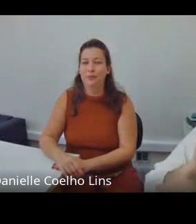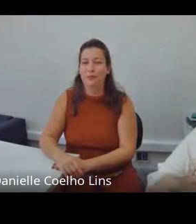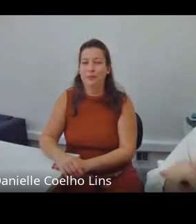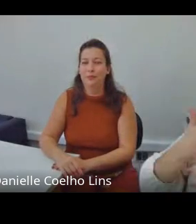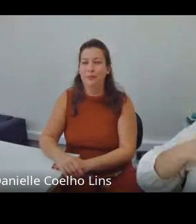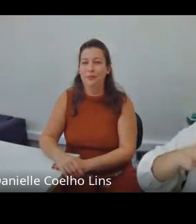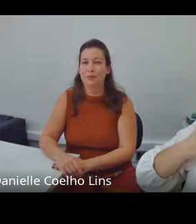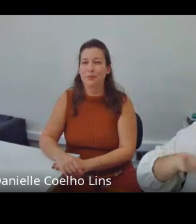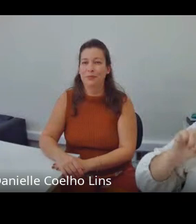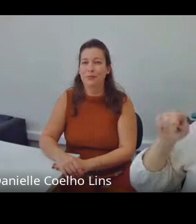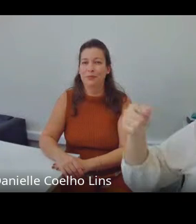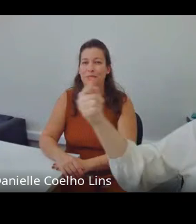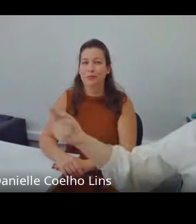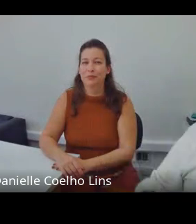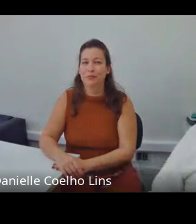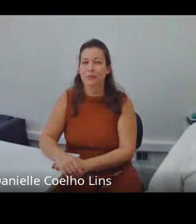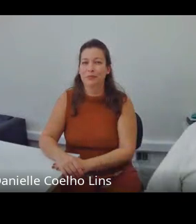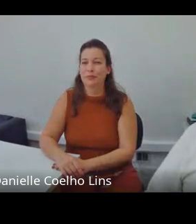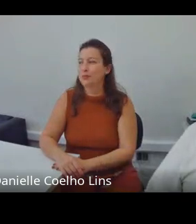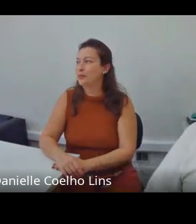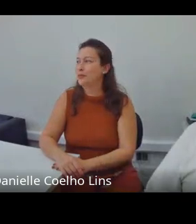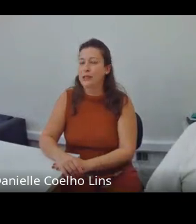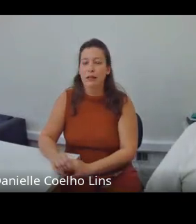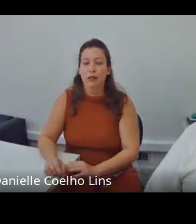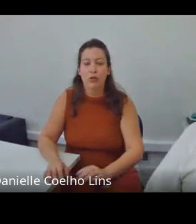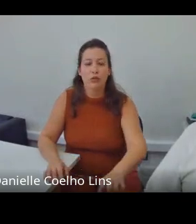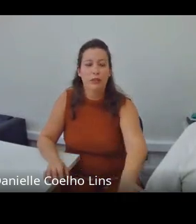Volta, vamos um por um.